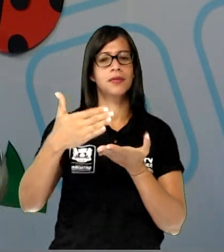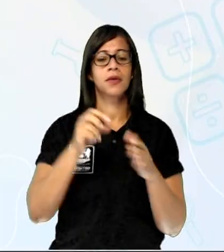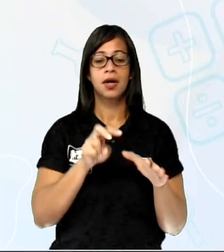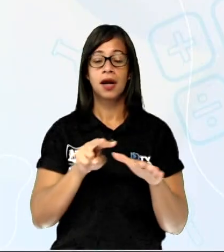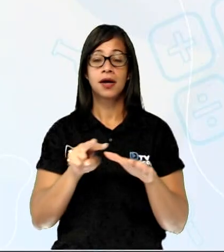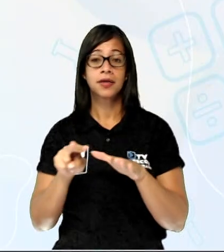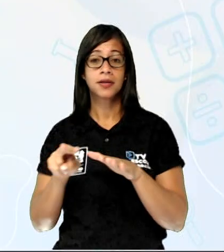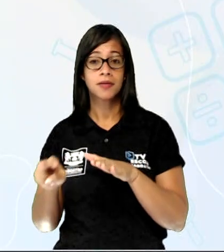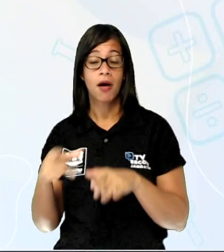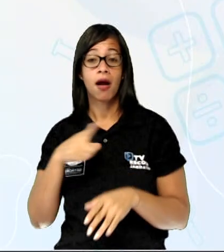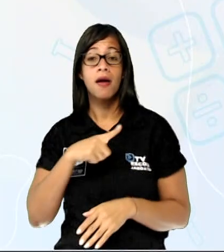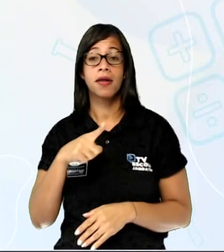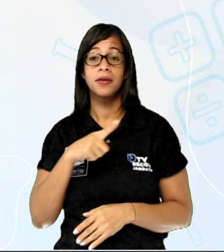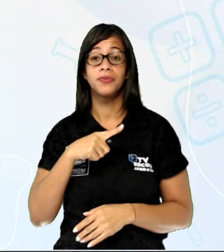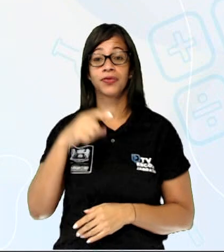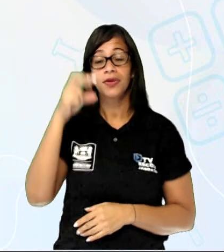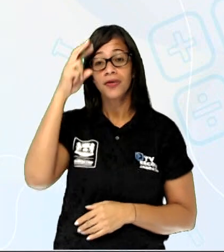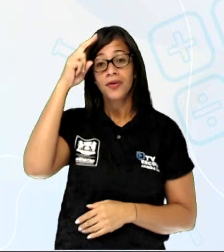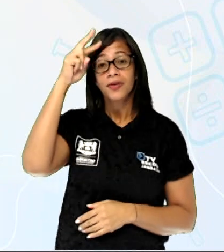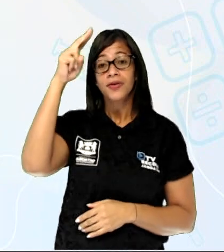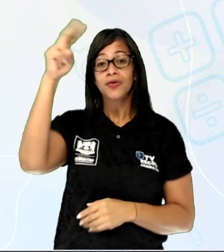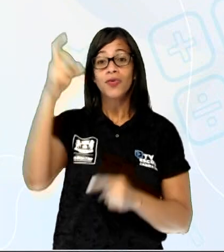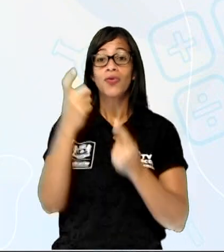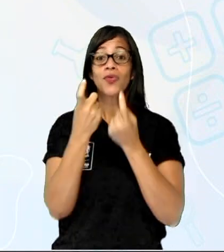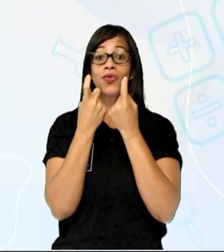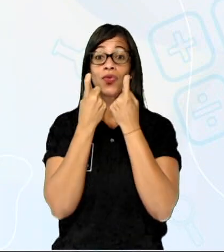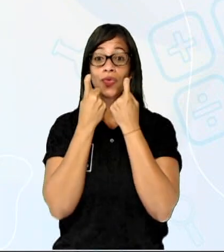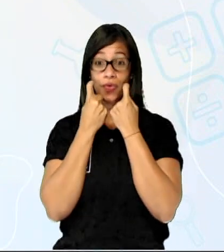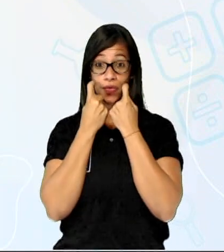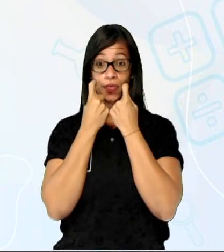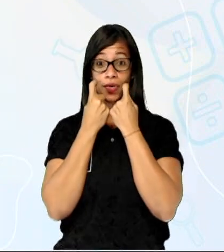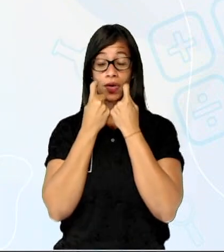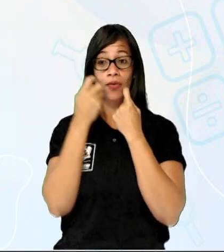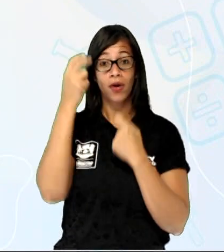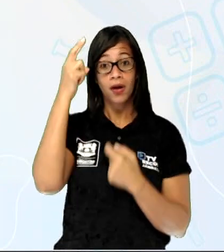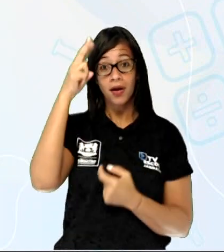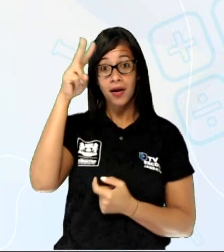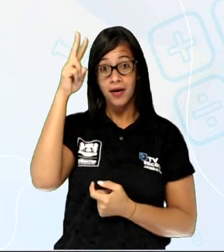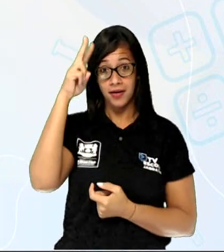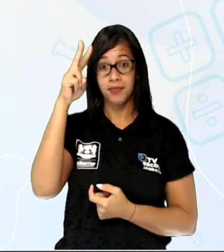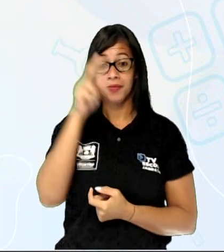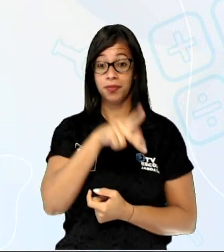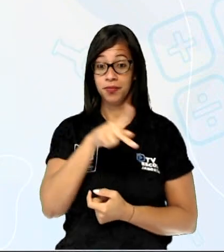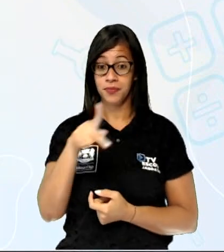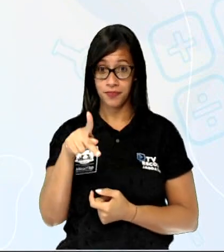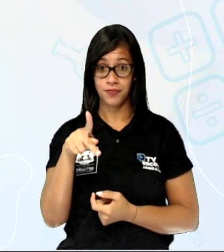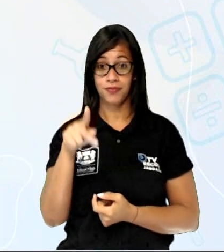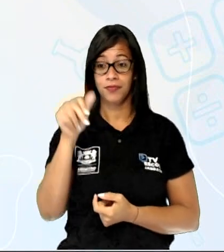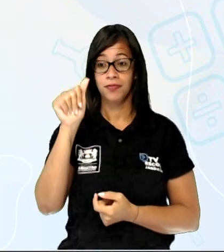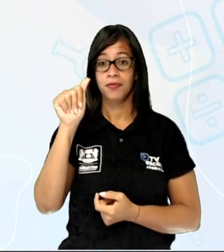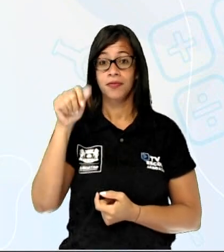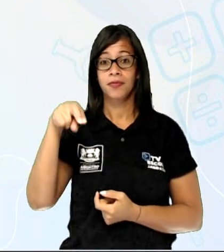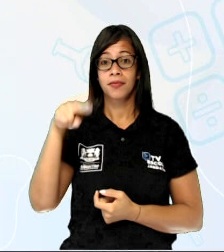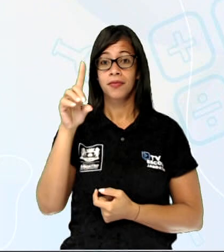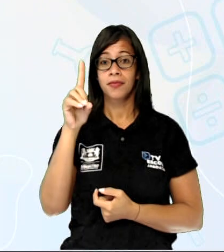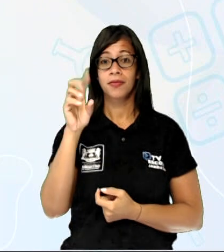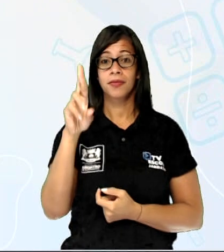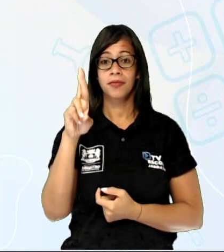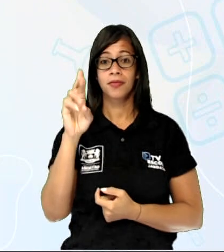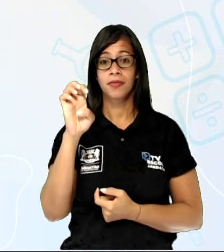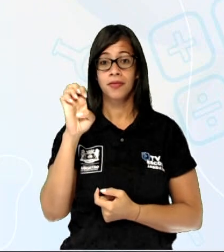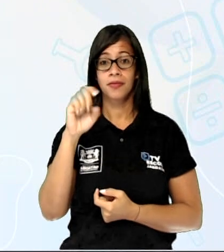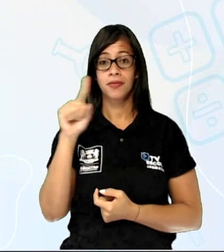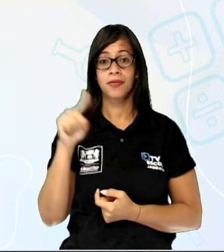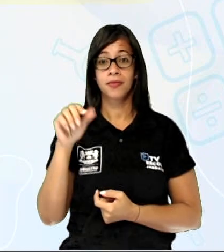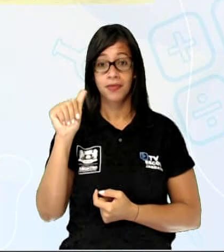a história do grúfalo. Lembram que a professora Andresa contou logo no primeiro dia, na segunda-feira, a história